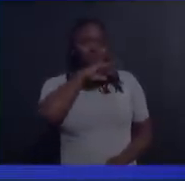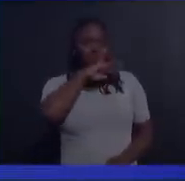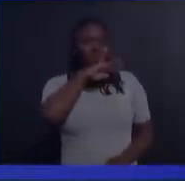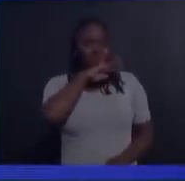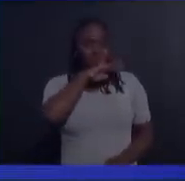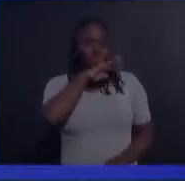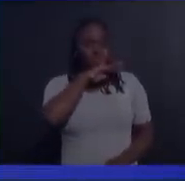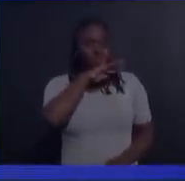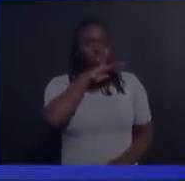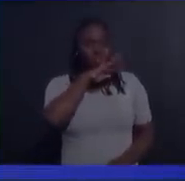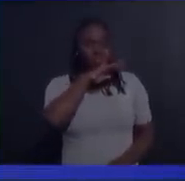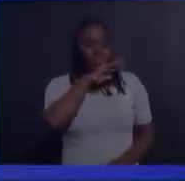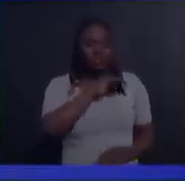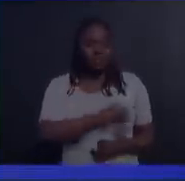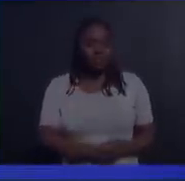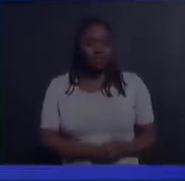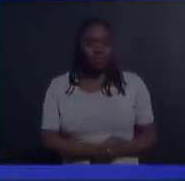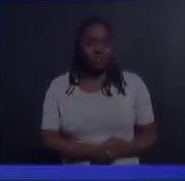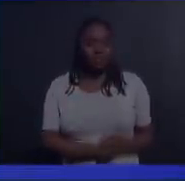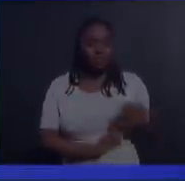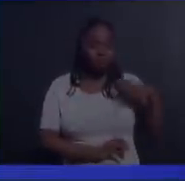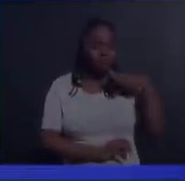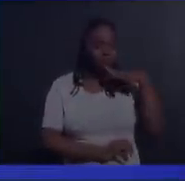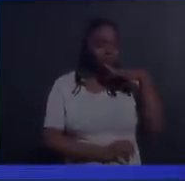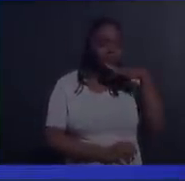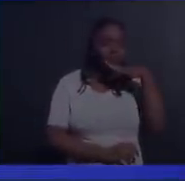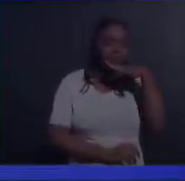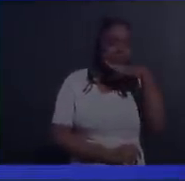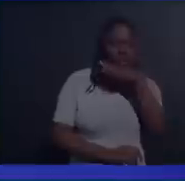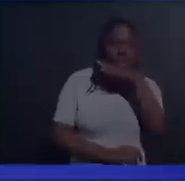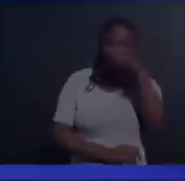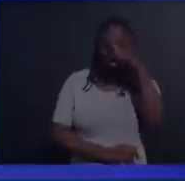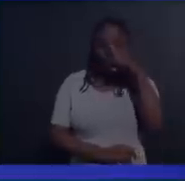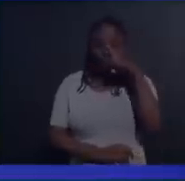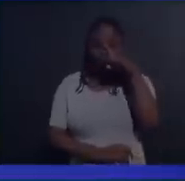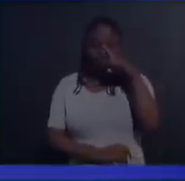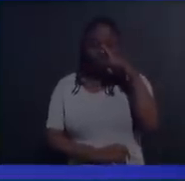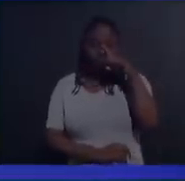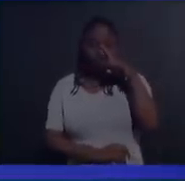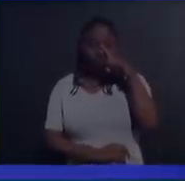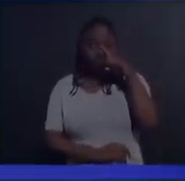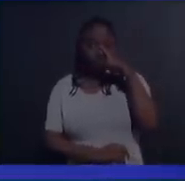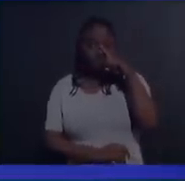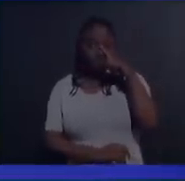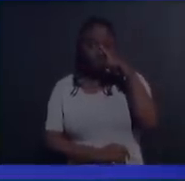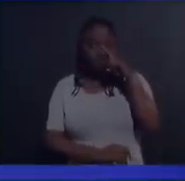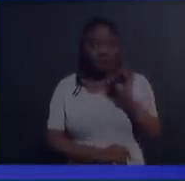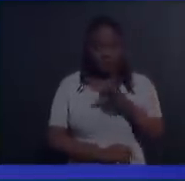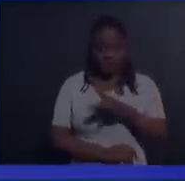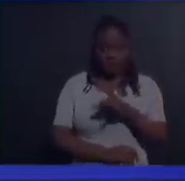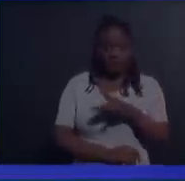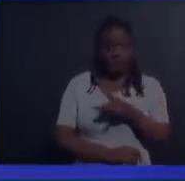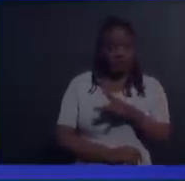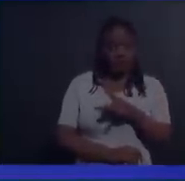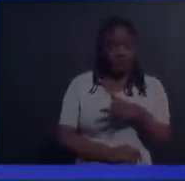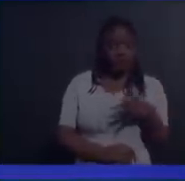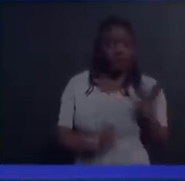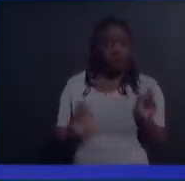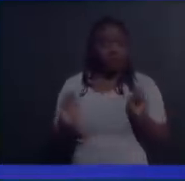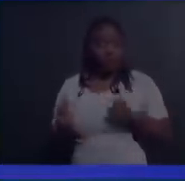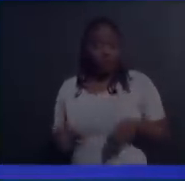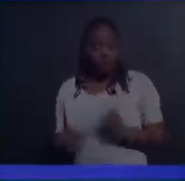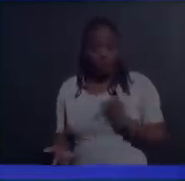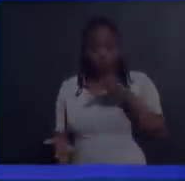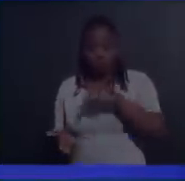desagradável de uma percepção de perigo, de algum perigo. E esse medo, ele pode ser